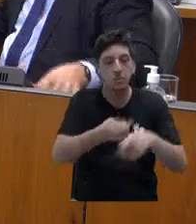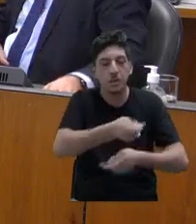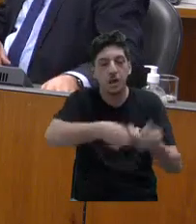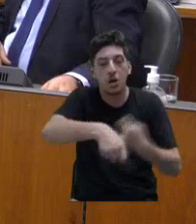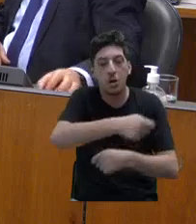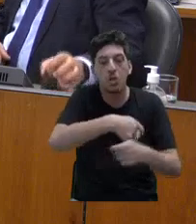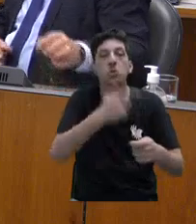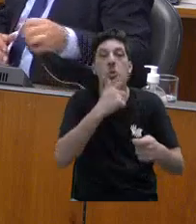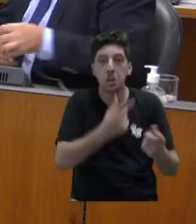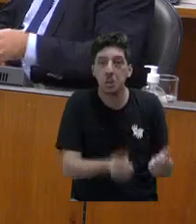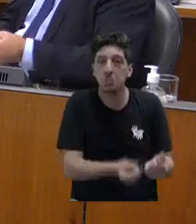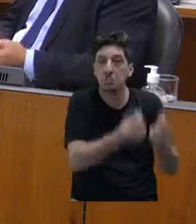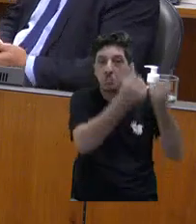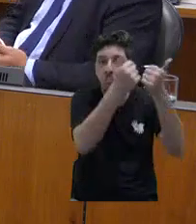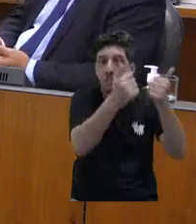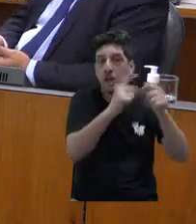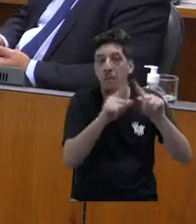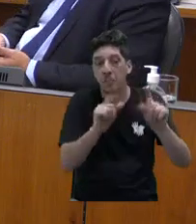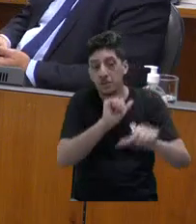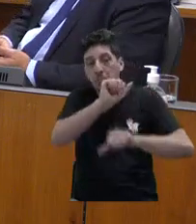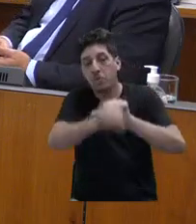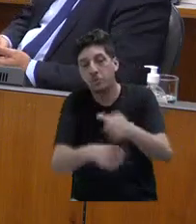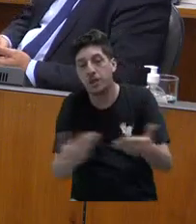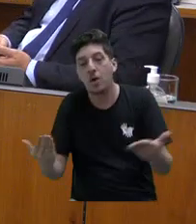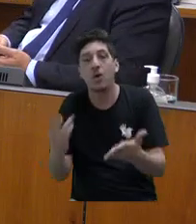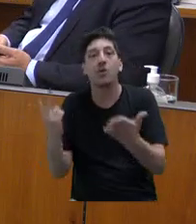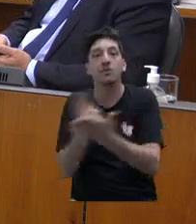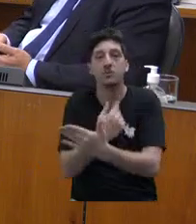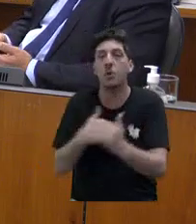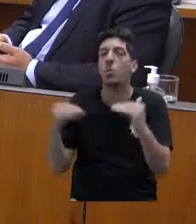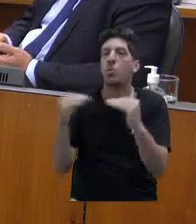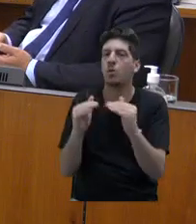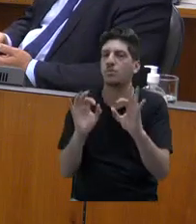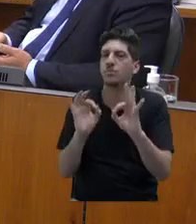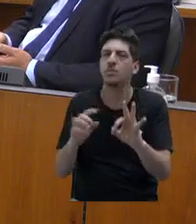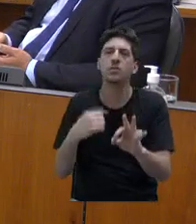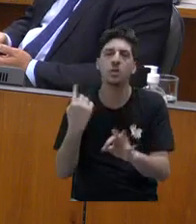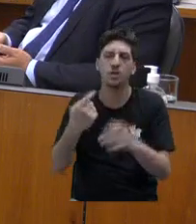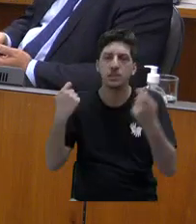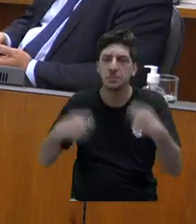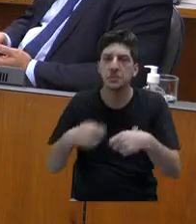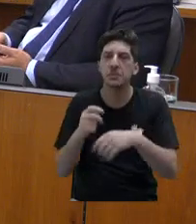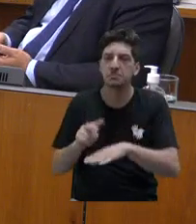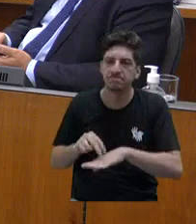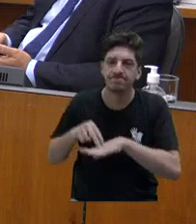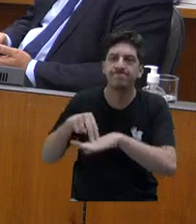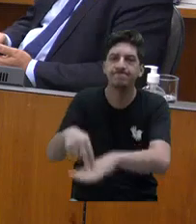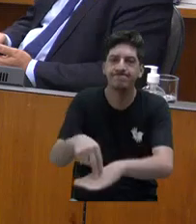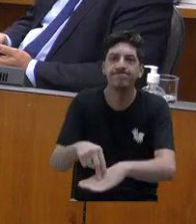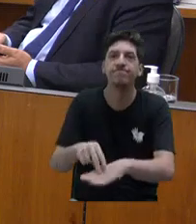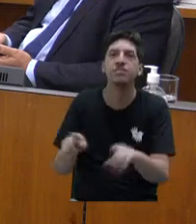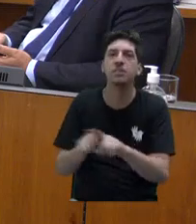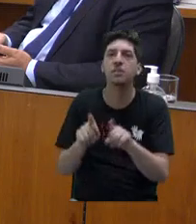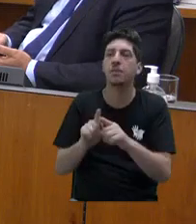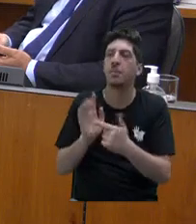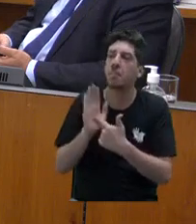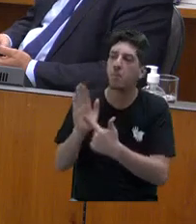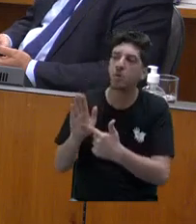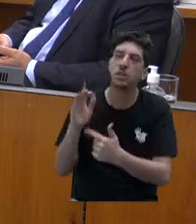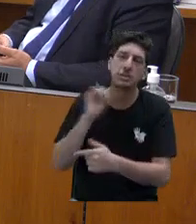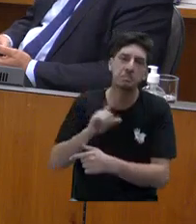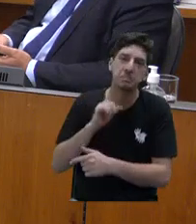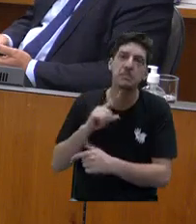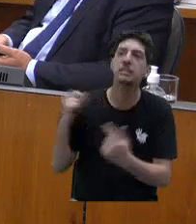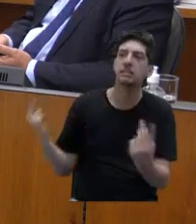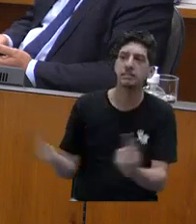mas houve uma certa mudança que eu concordo plenamente com o senhor, que a gente precisa posicionar mais Minas, e aí